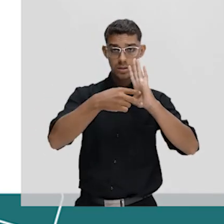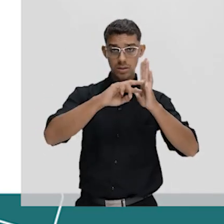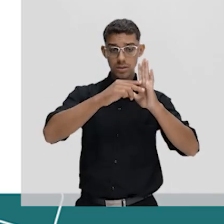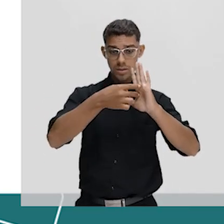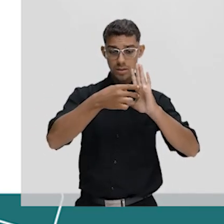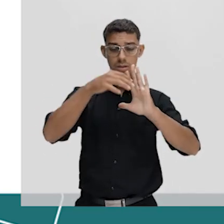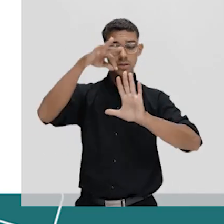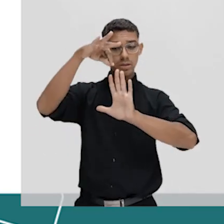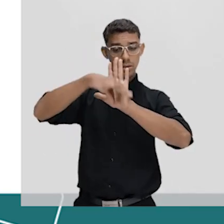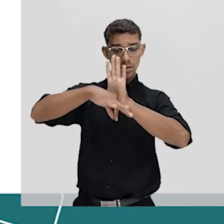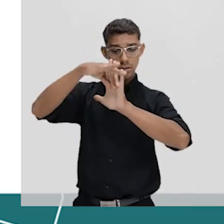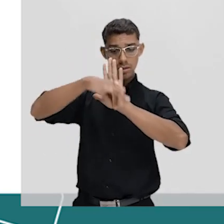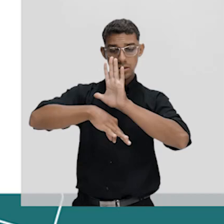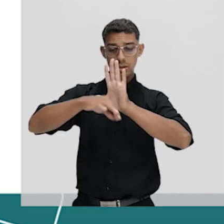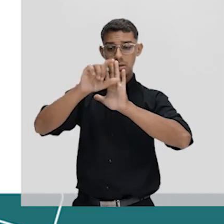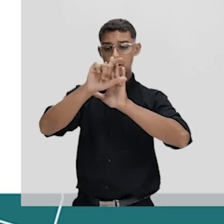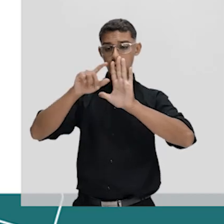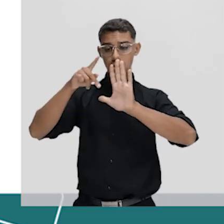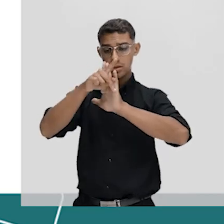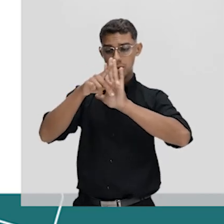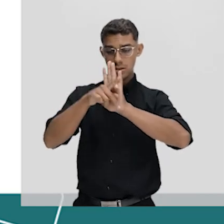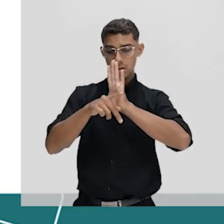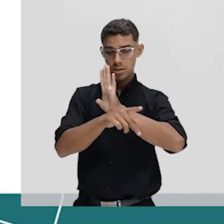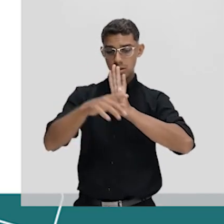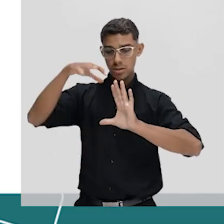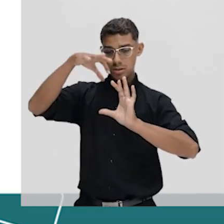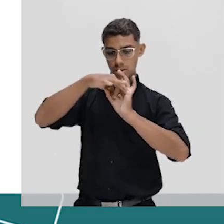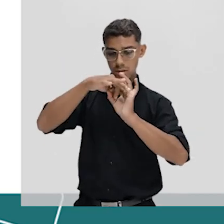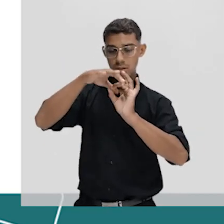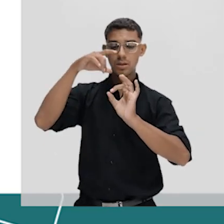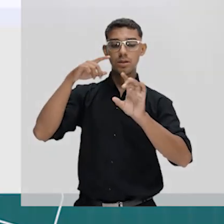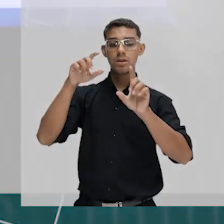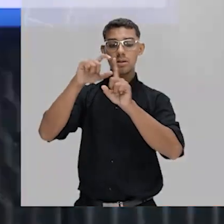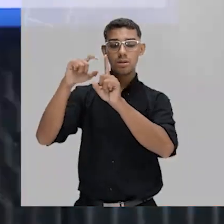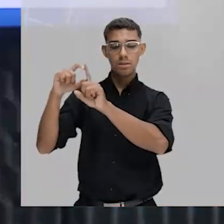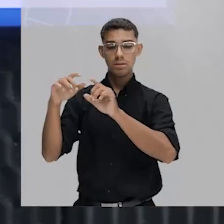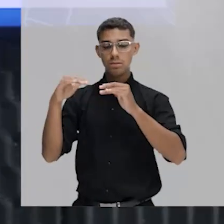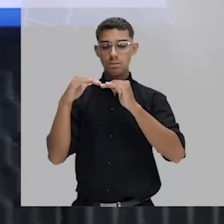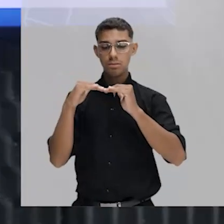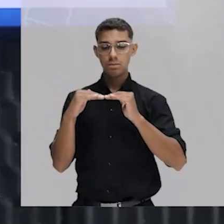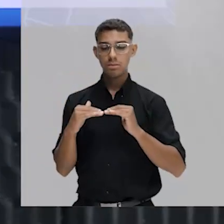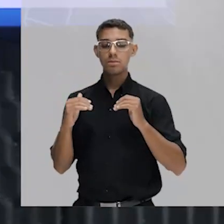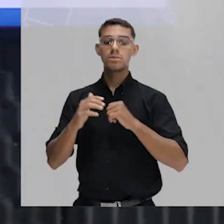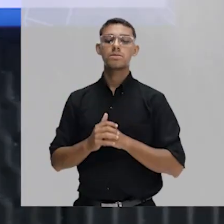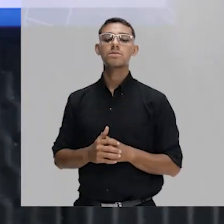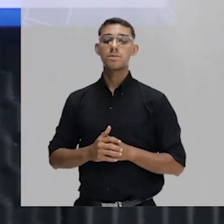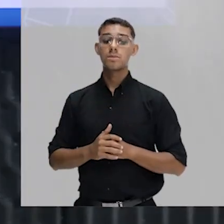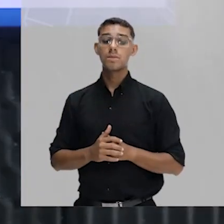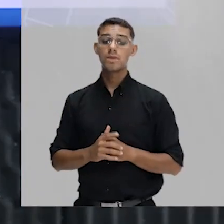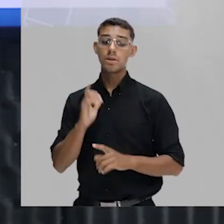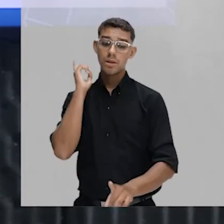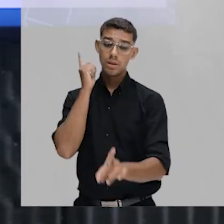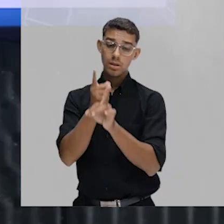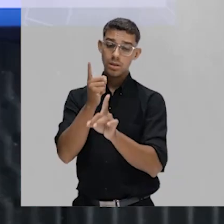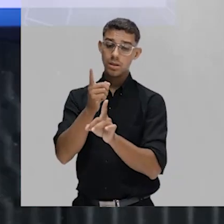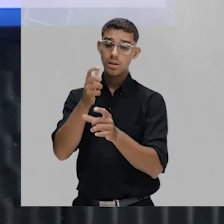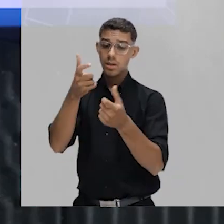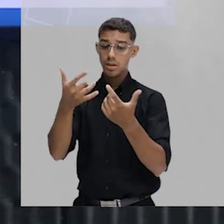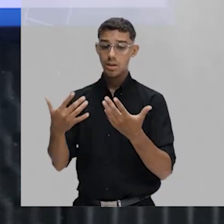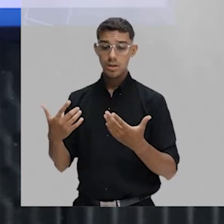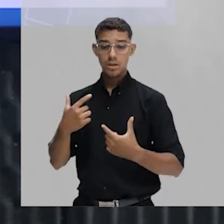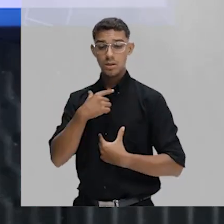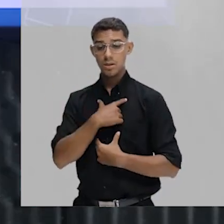mais relacionado a essas palavras que fazem essas ligações. Encontrei uma certa medalha na cômoda,